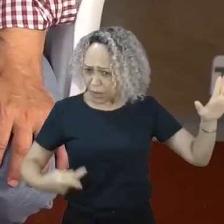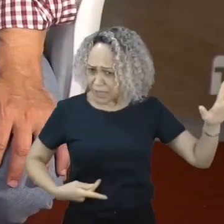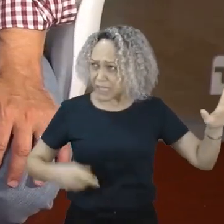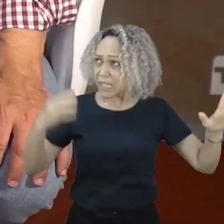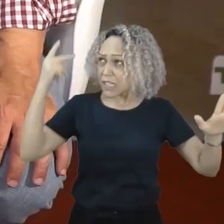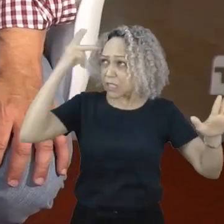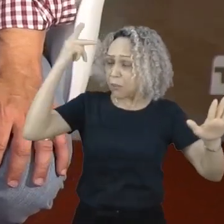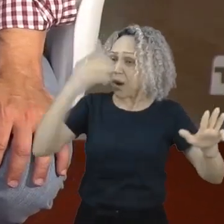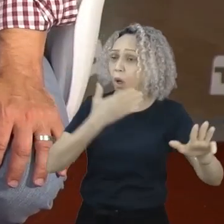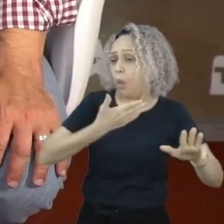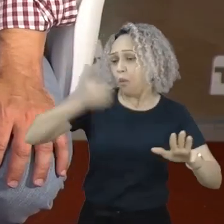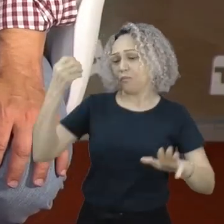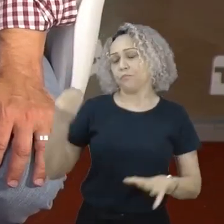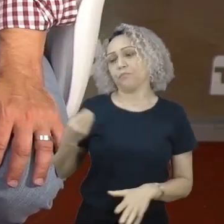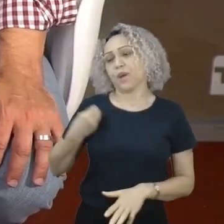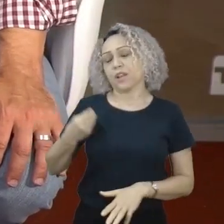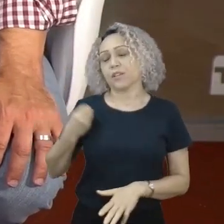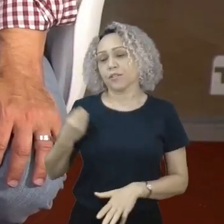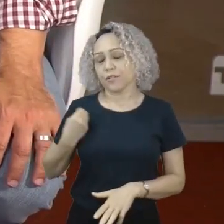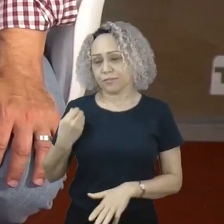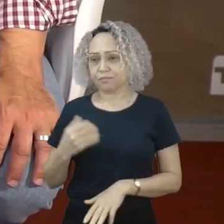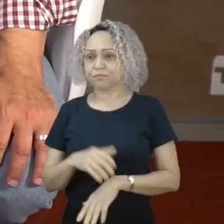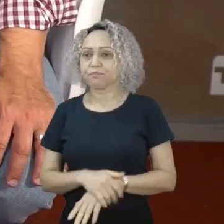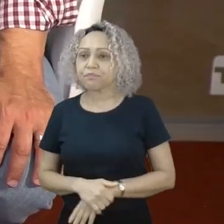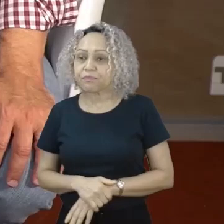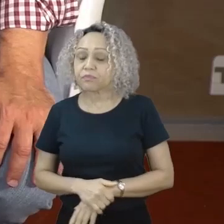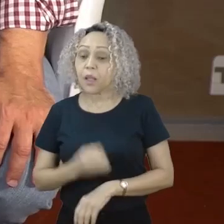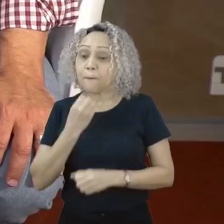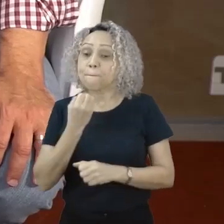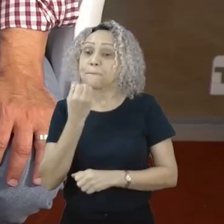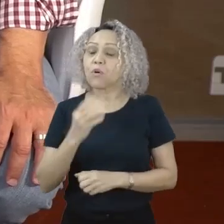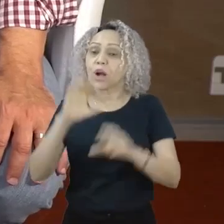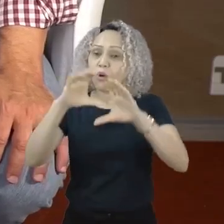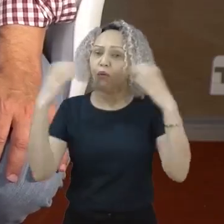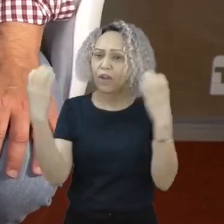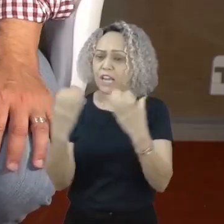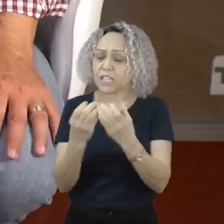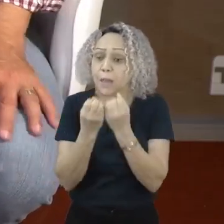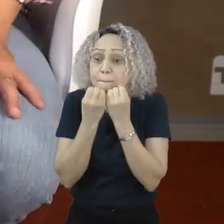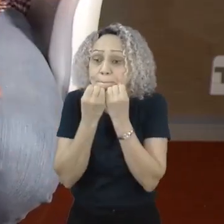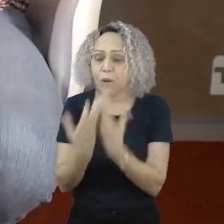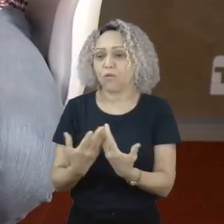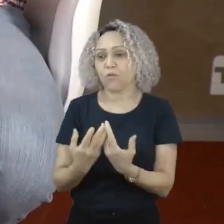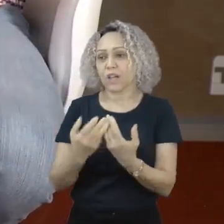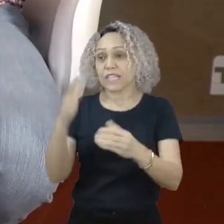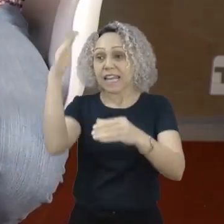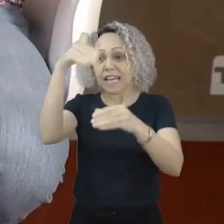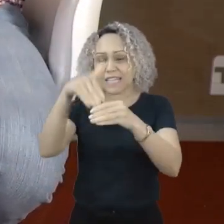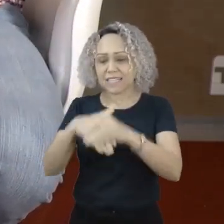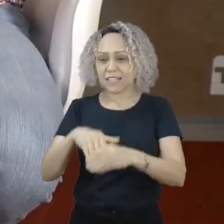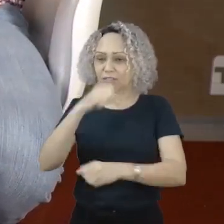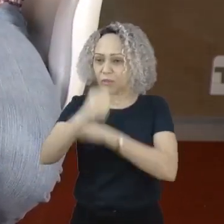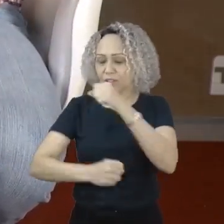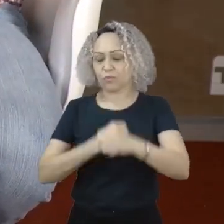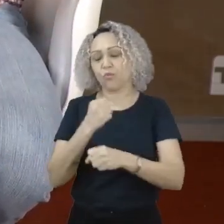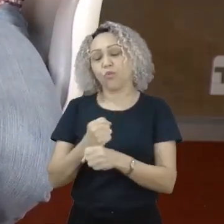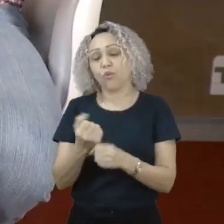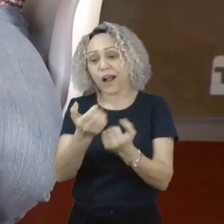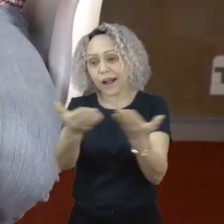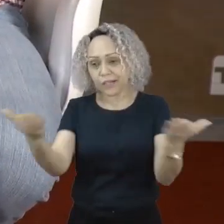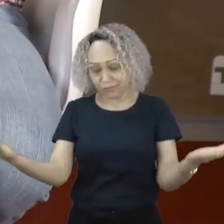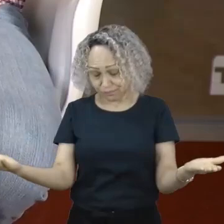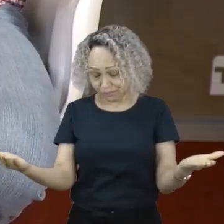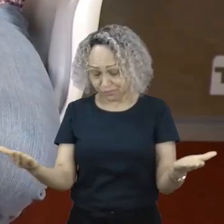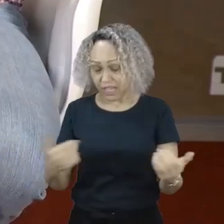nosso estúdio montado aqui na conferência. Boa conferência e boas eleições ano que vem. Eu que agradeço, a conferência está